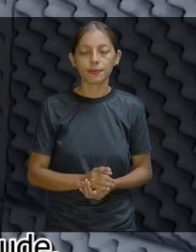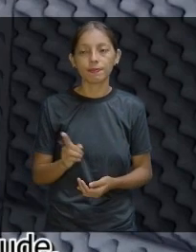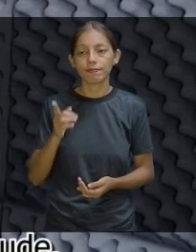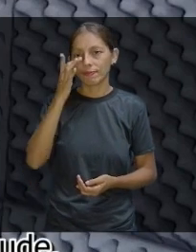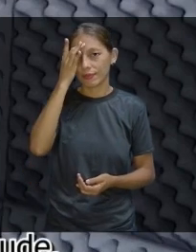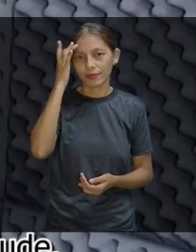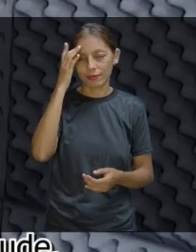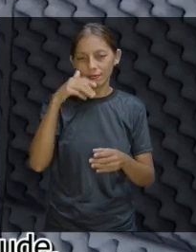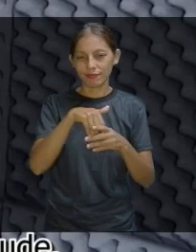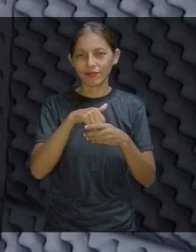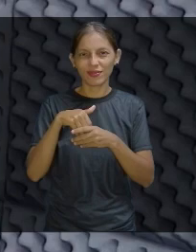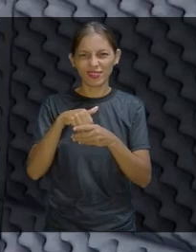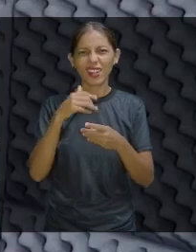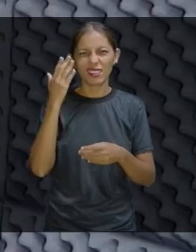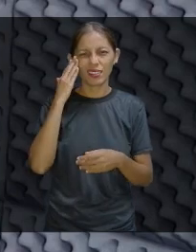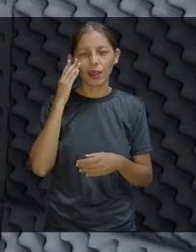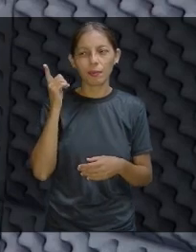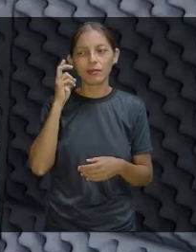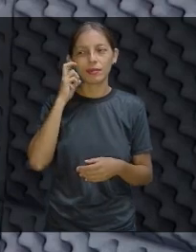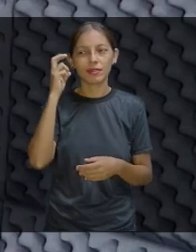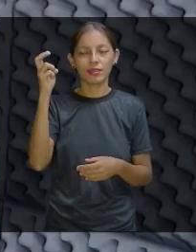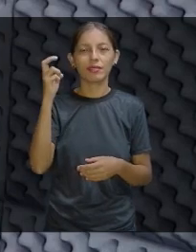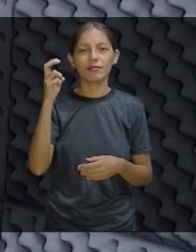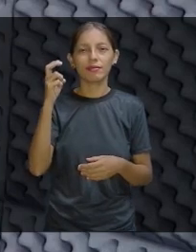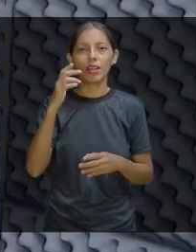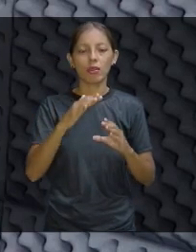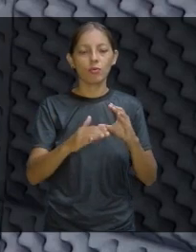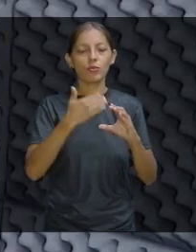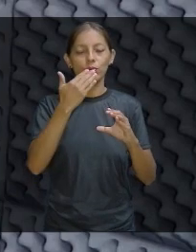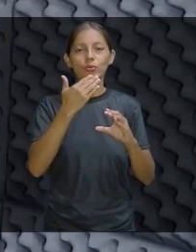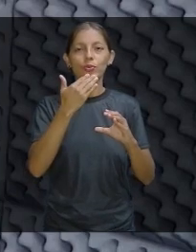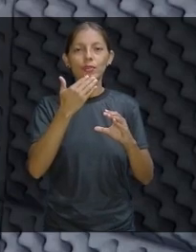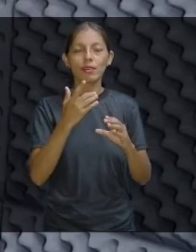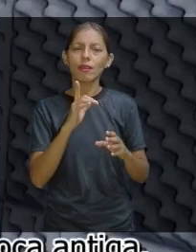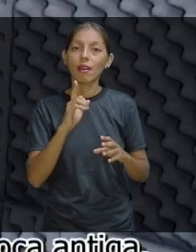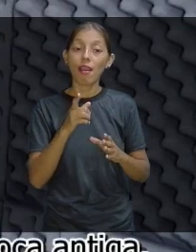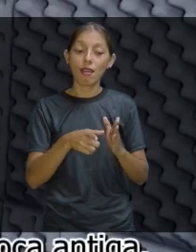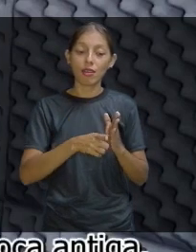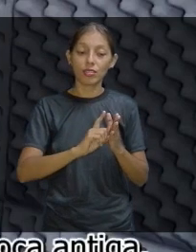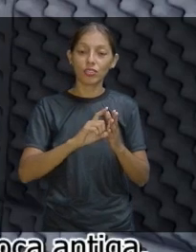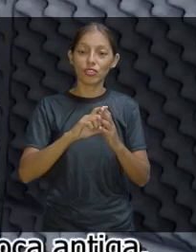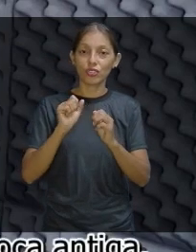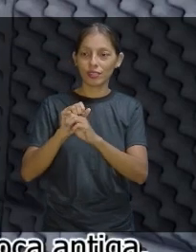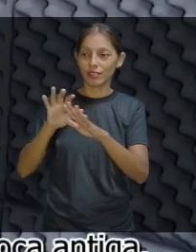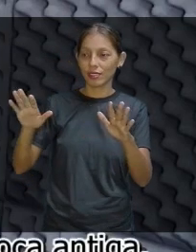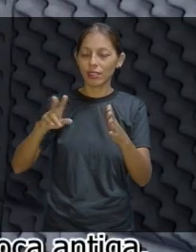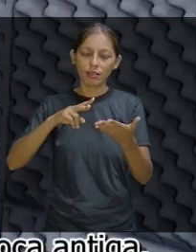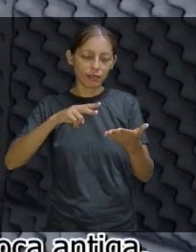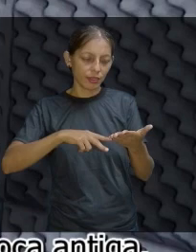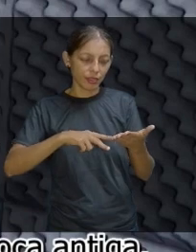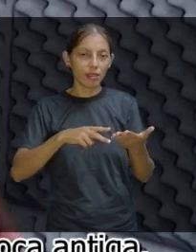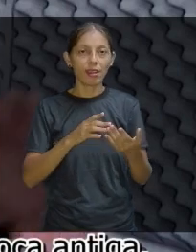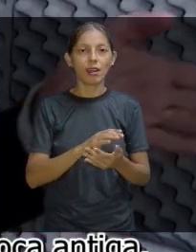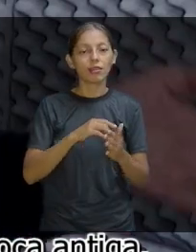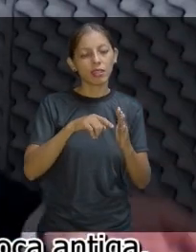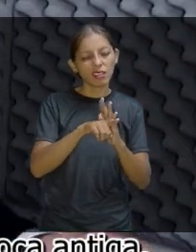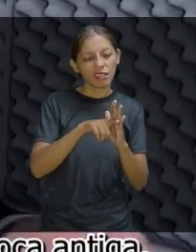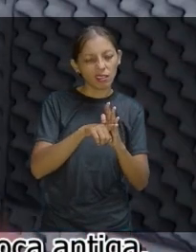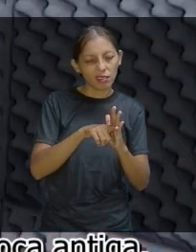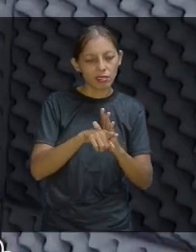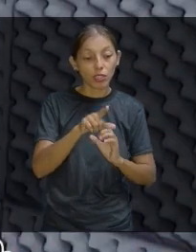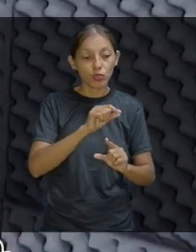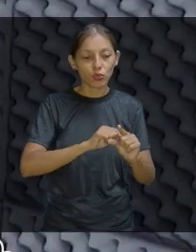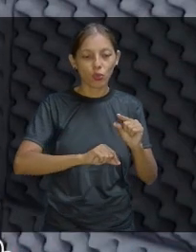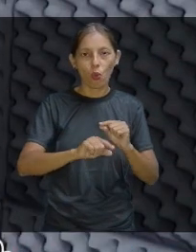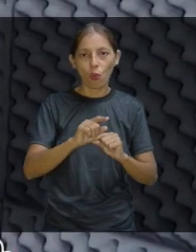eu peço que ele nos ajude. Recebeu uma notícia, analise antes de passar. Porque o grande problema das notícias falsas, seja da época